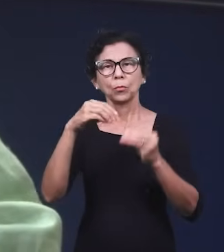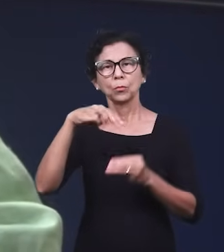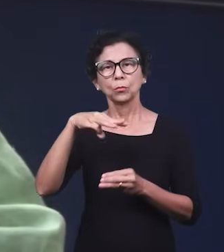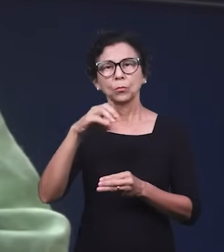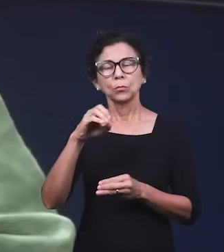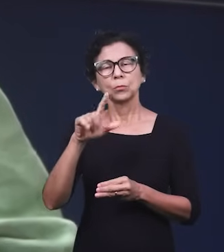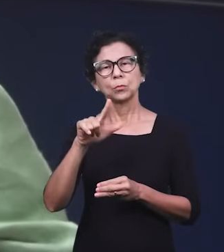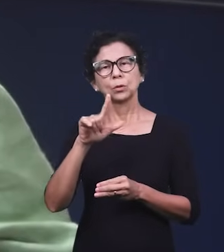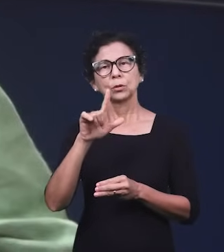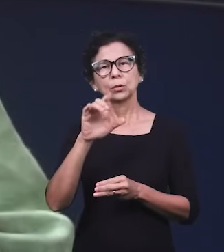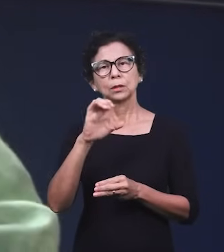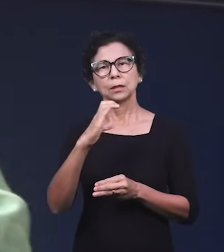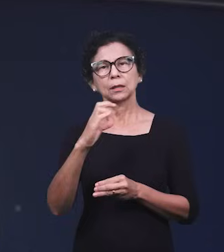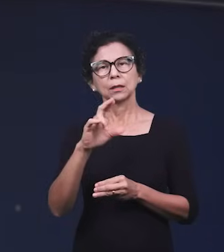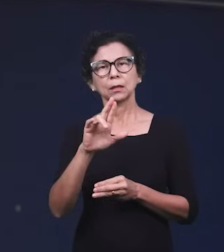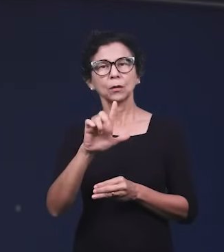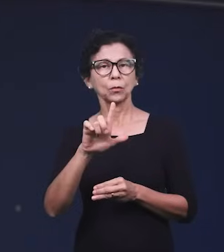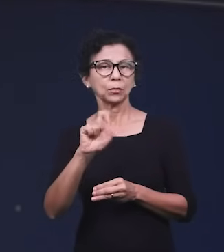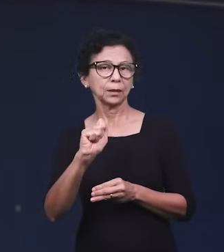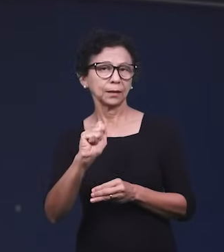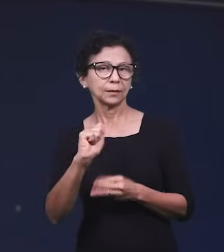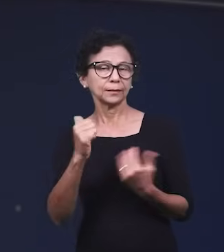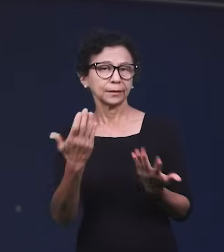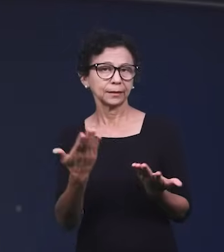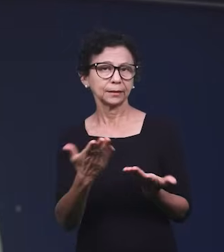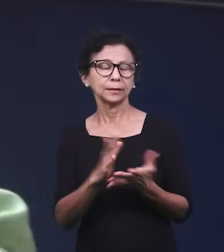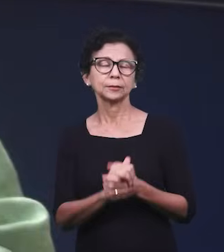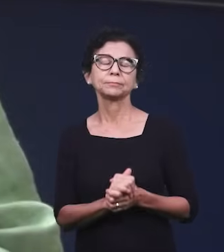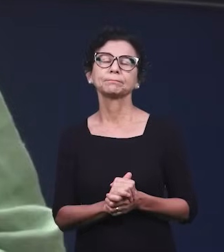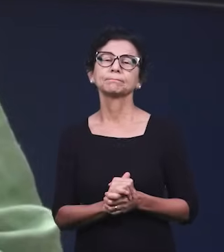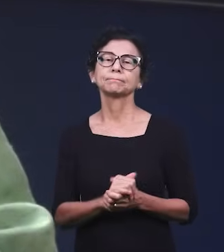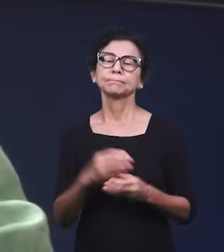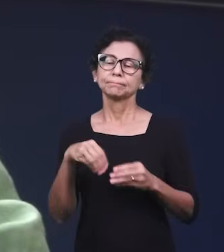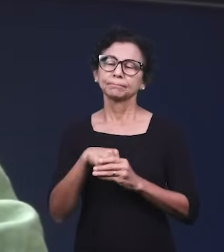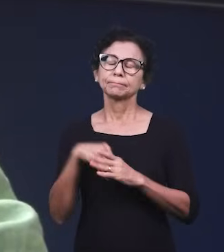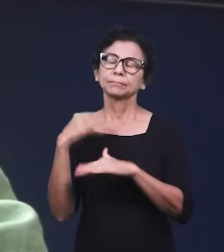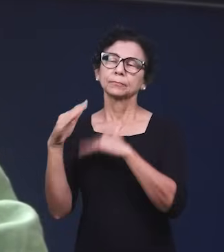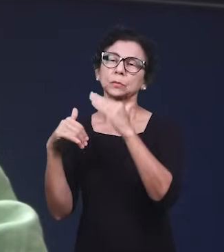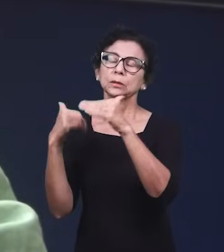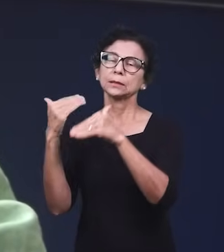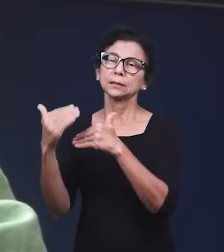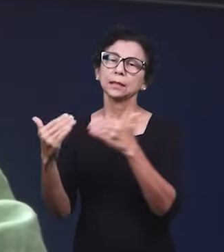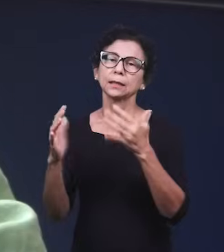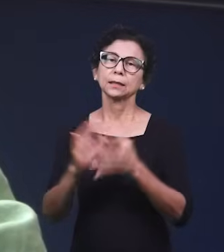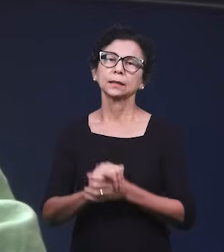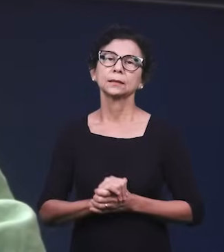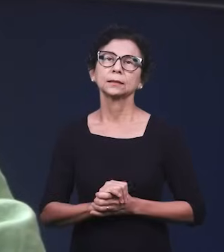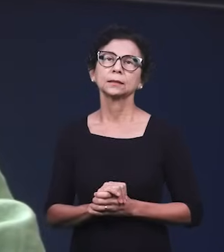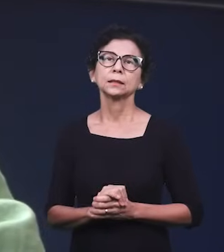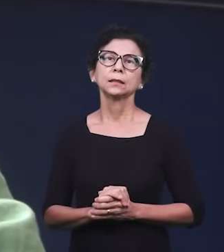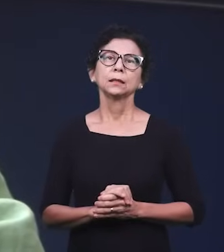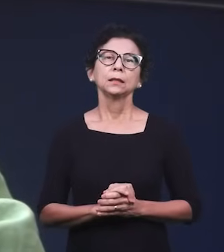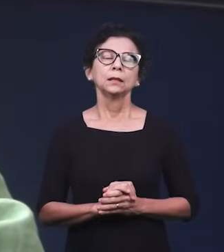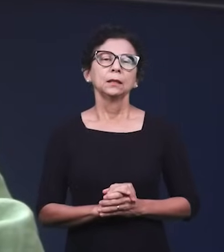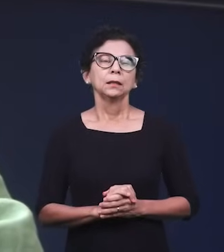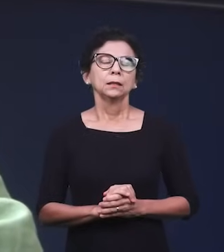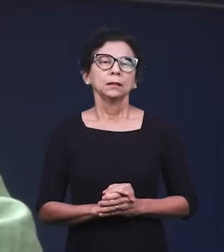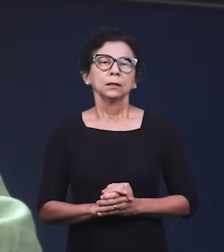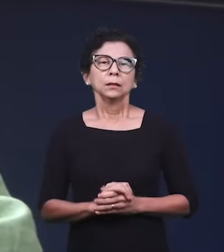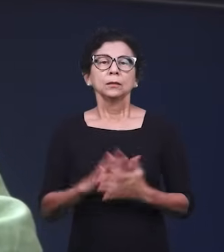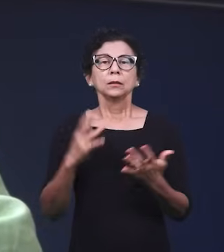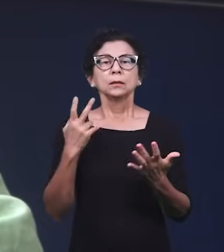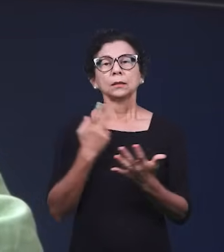por esse todo esse processo né e a fotossíntese como o Pastor mencionou É exatamente esse processo né de da conversão